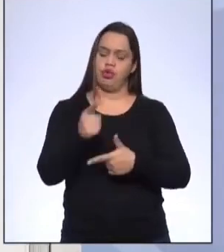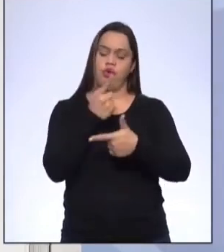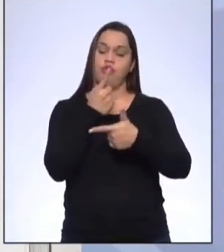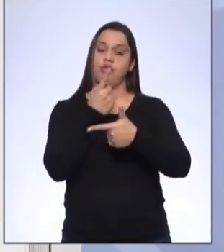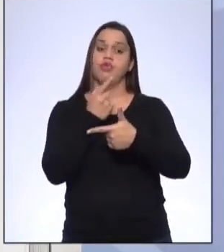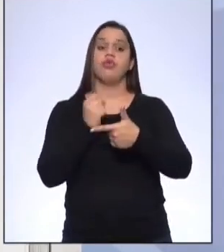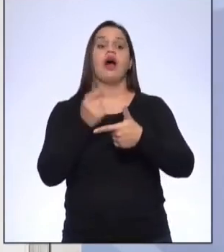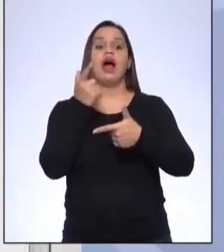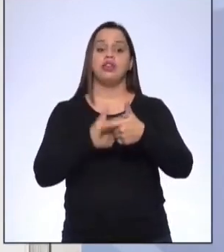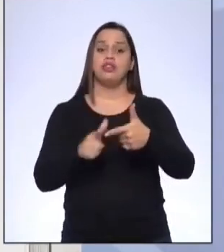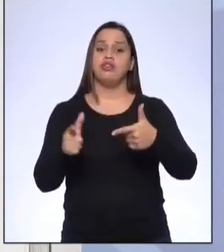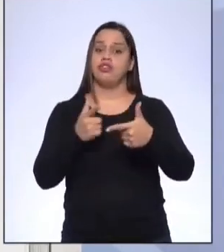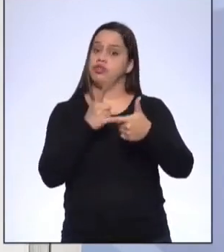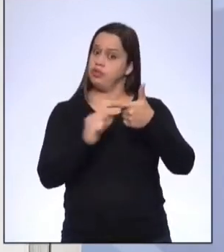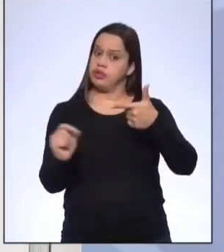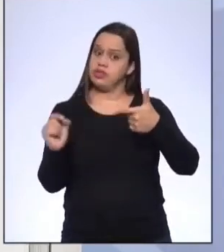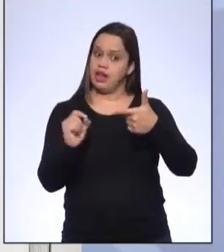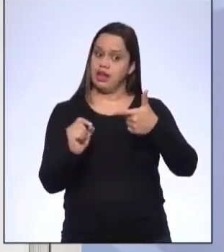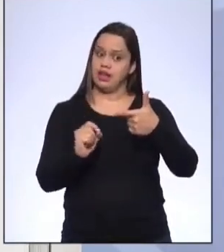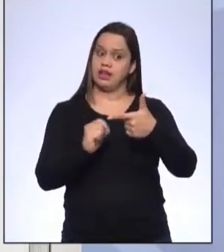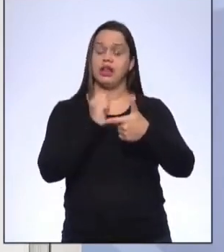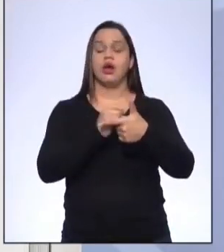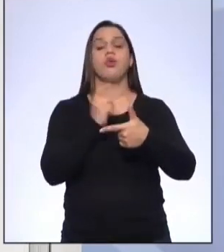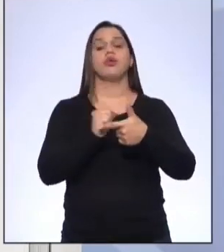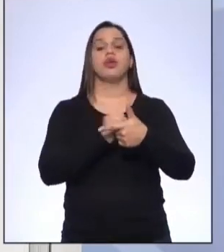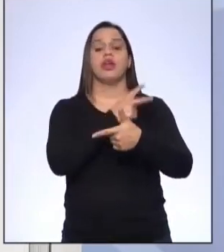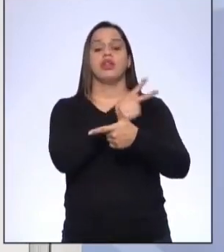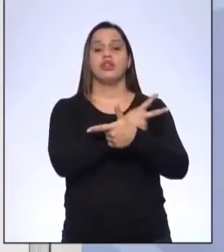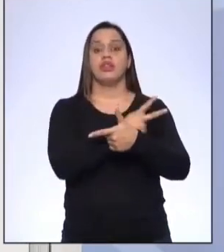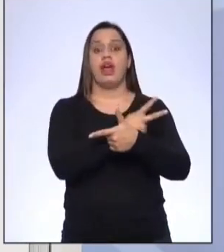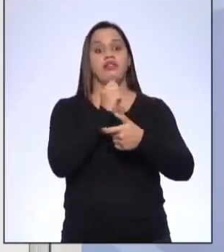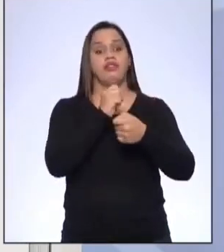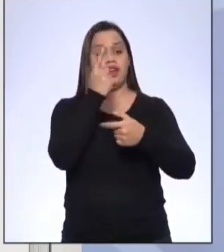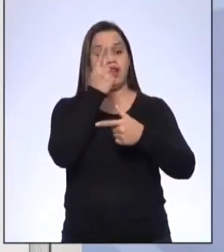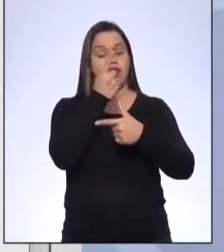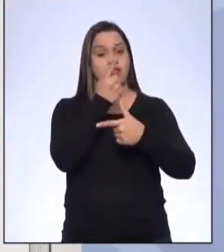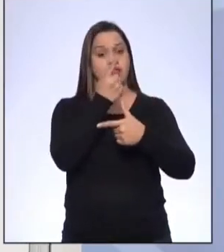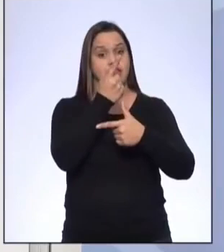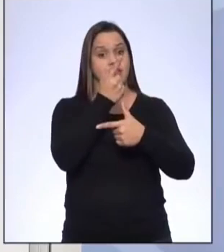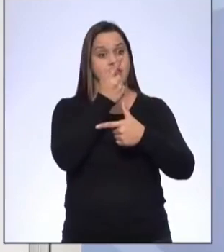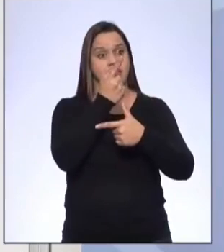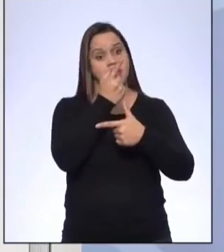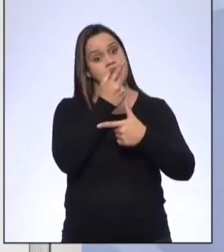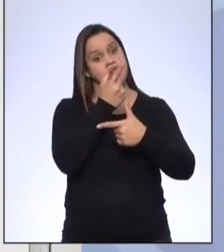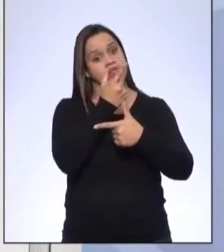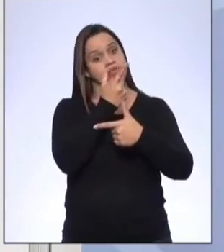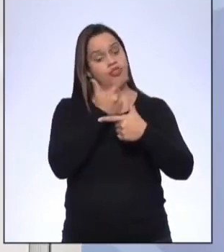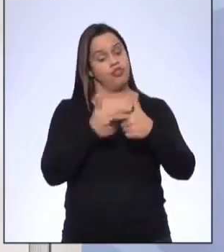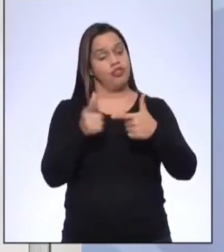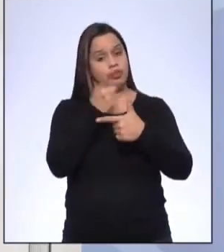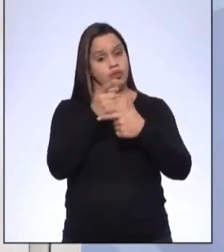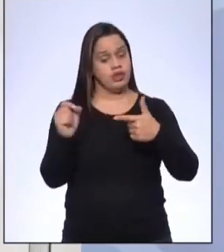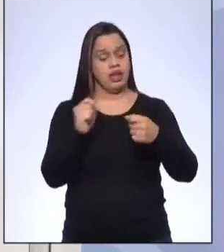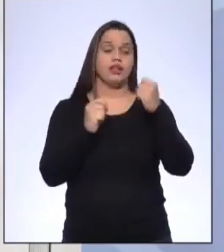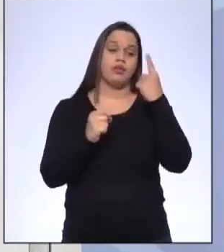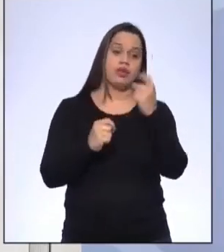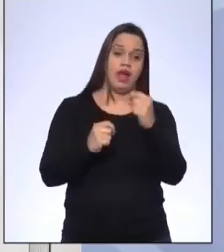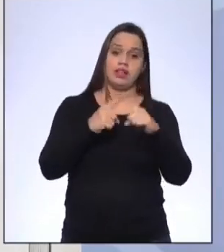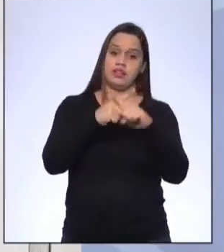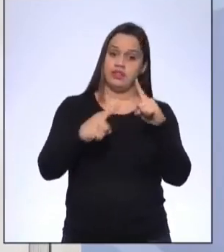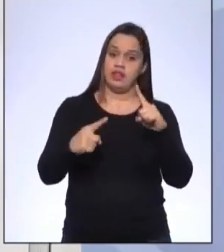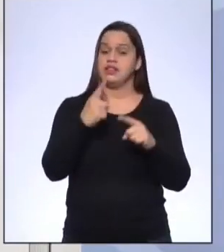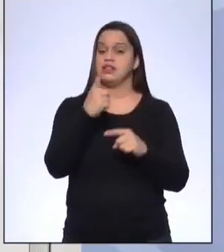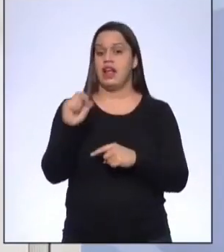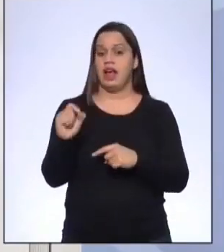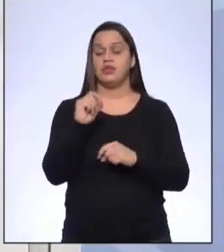100? Dividi por 100, né? Dividi por Boa. 10 duas vezes. Tá? Então, 10 vezes 10. Então, eu dividi por 100. E aí, a resposta é aquela que